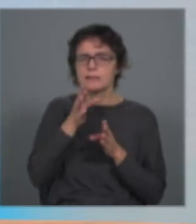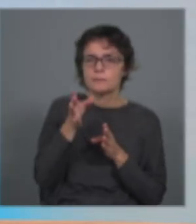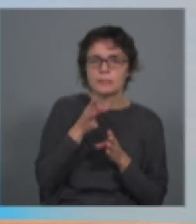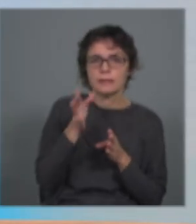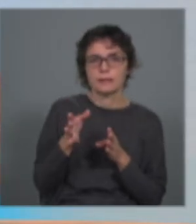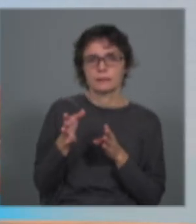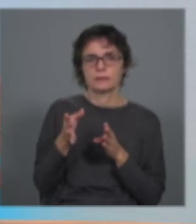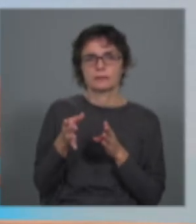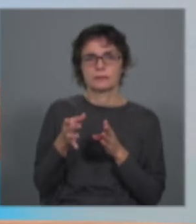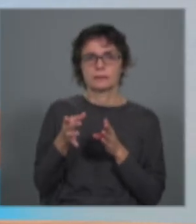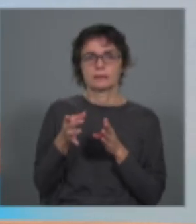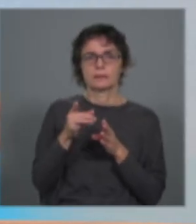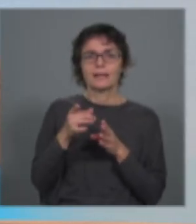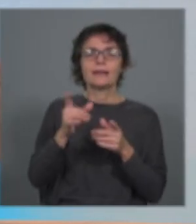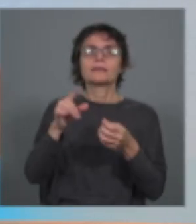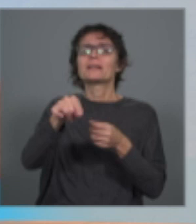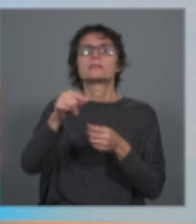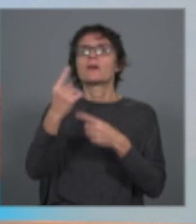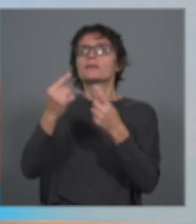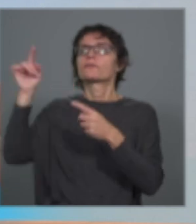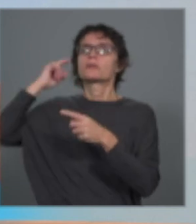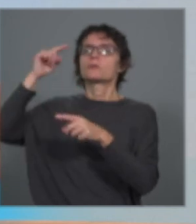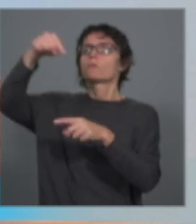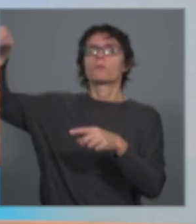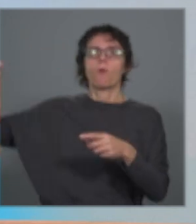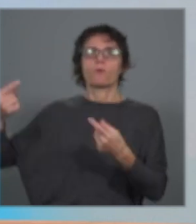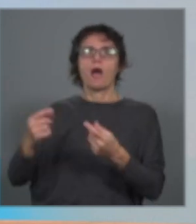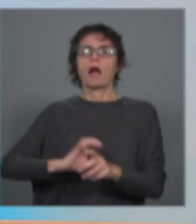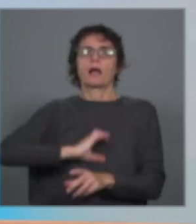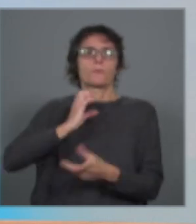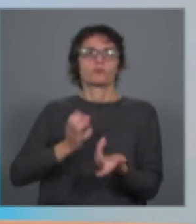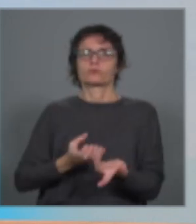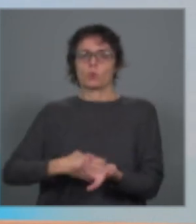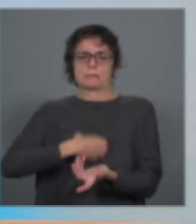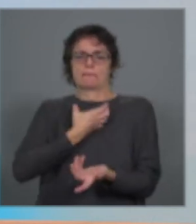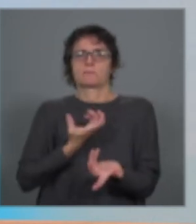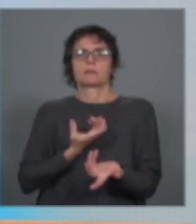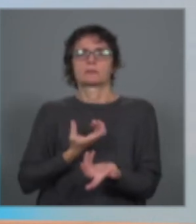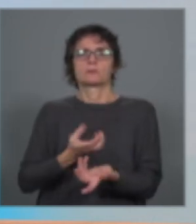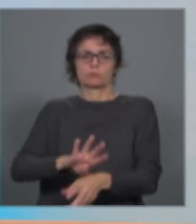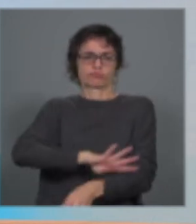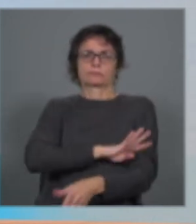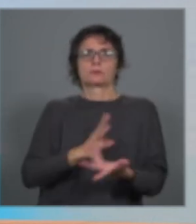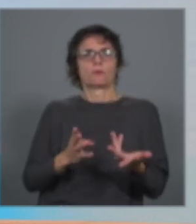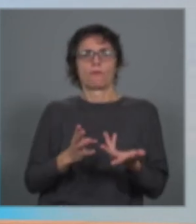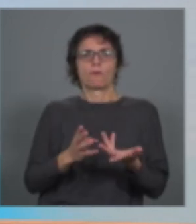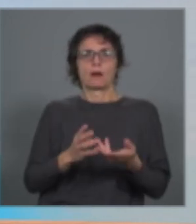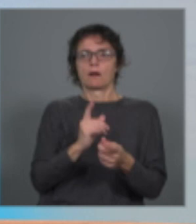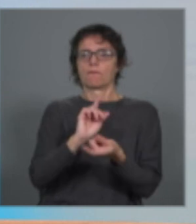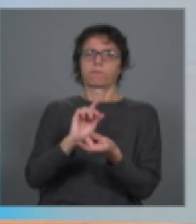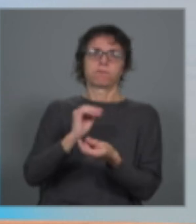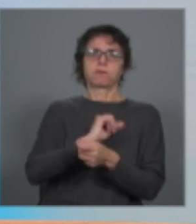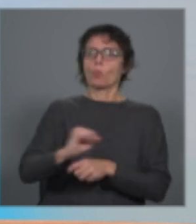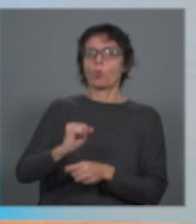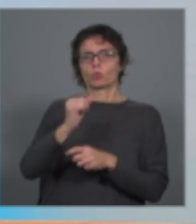andado por aí e que se paga. E que se paga em vidas humanas, não é? Porque, de facto, a racionalidade não